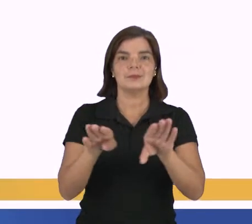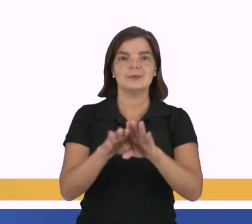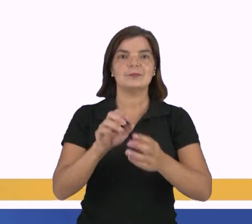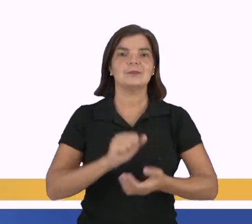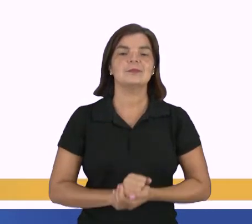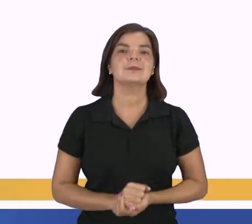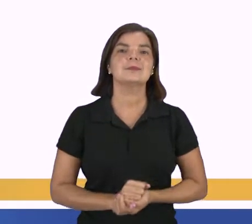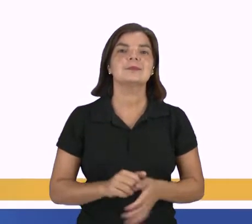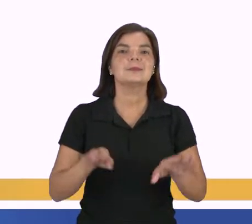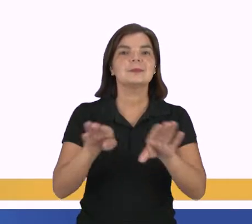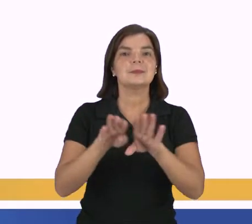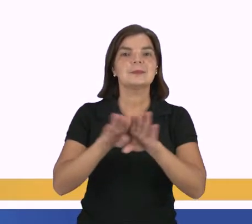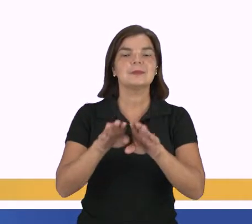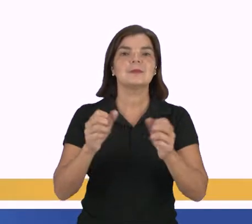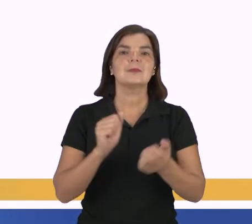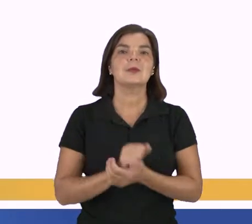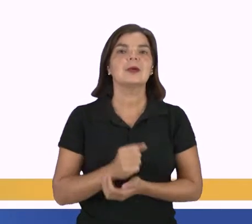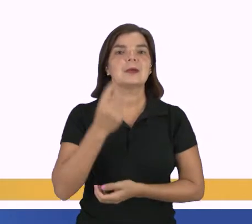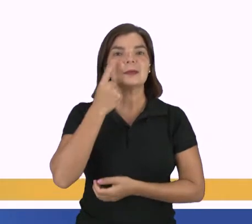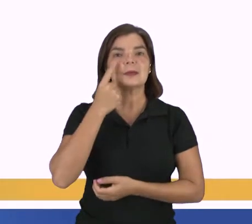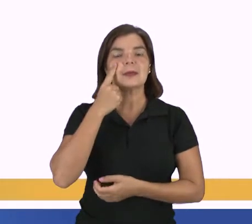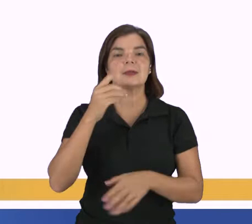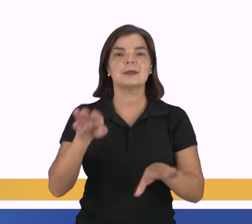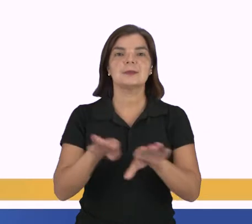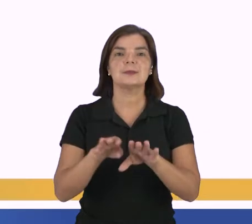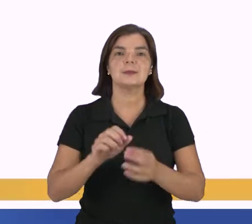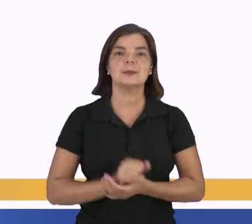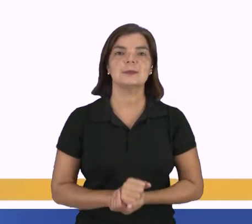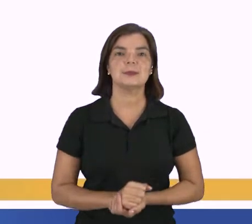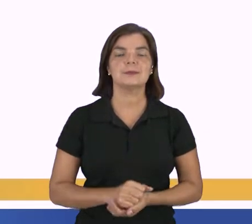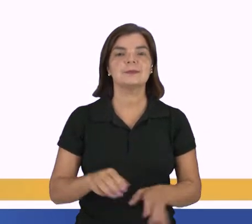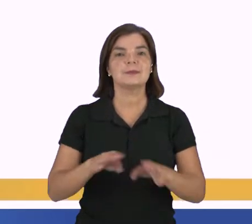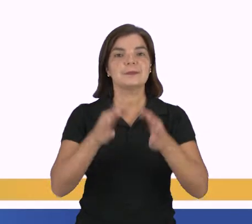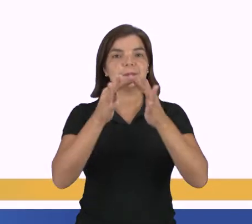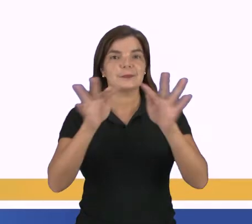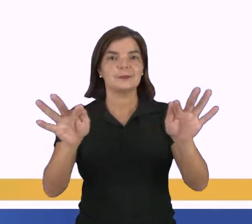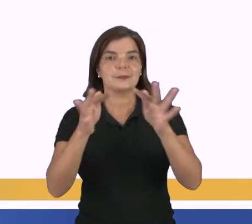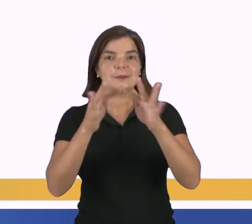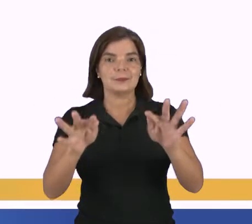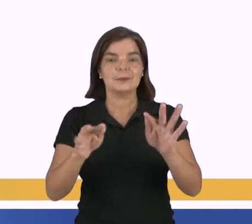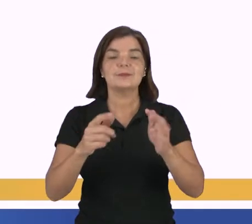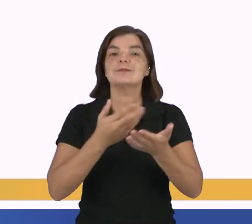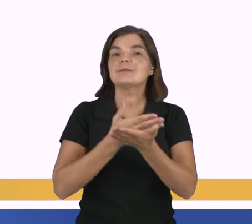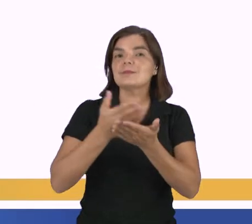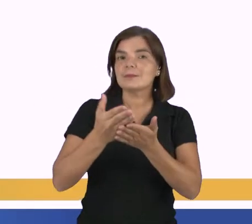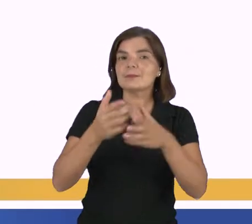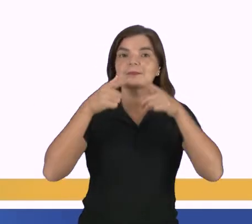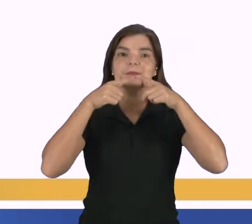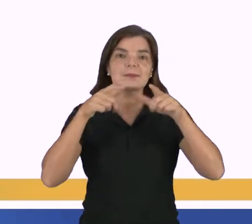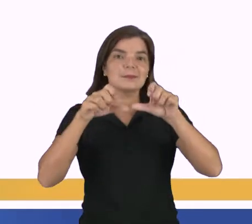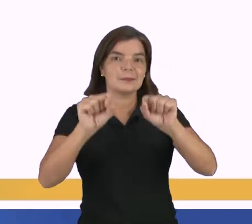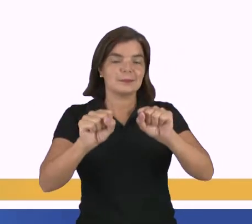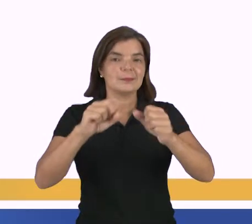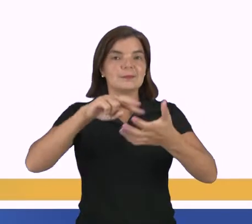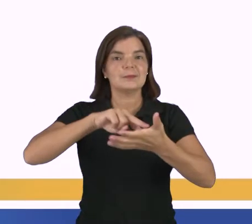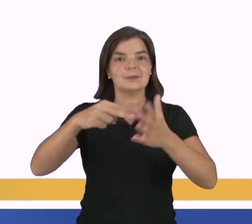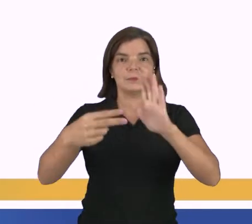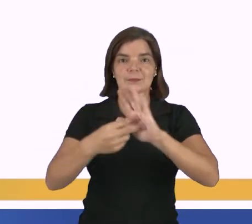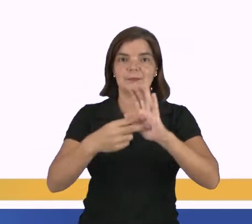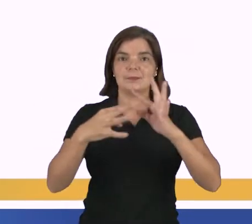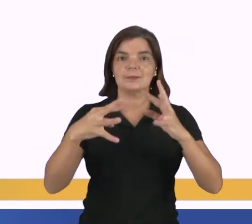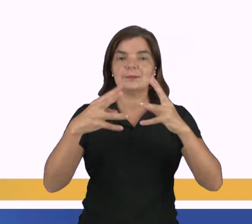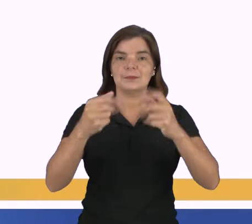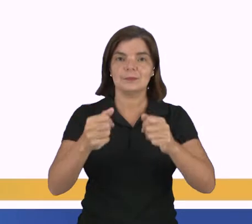então esses conceitos, tá bom? Frase. Frase é um enunciado linguístico que possui um sentido